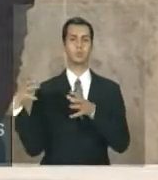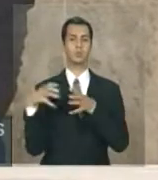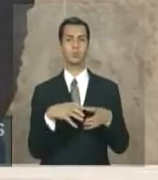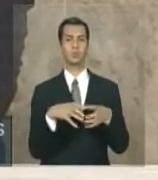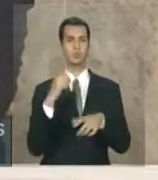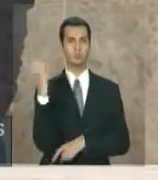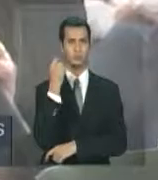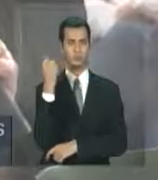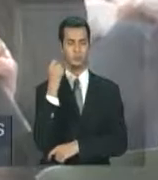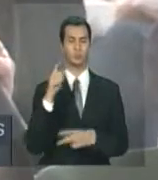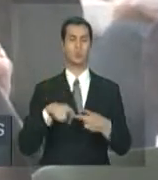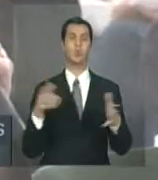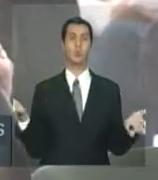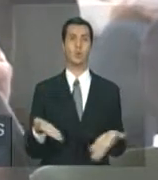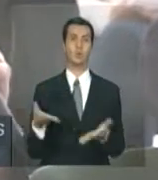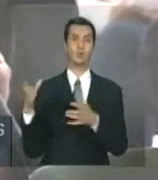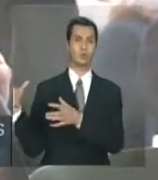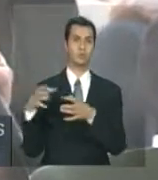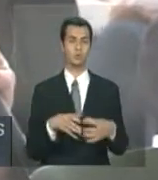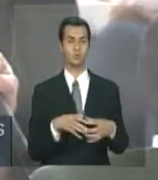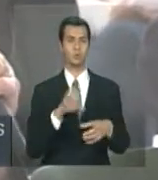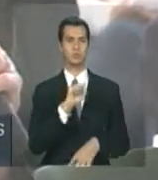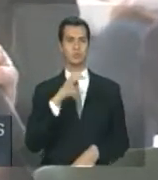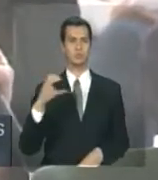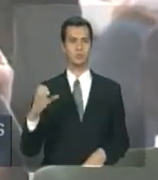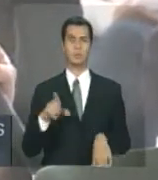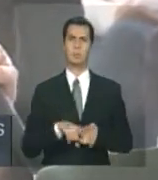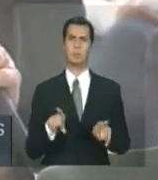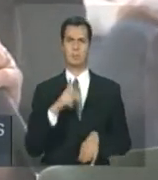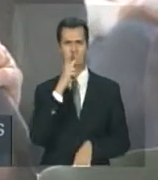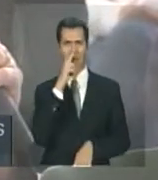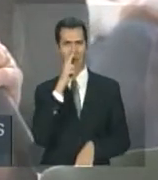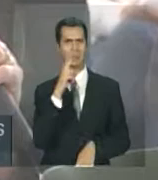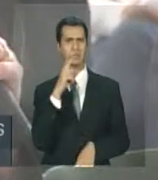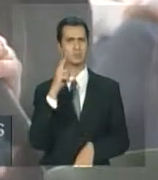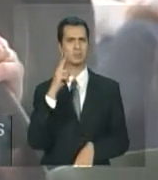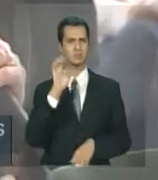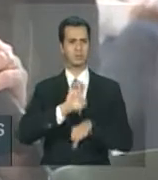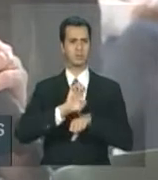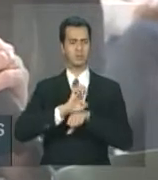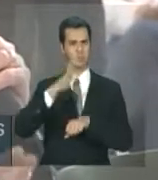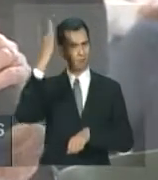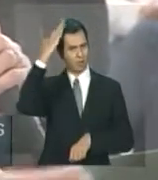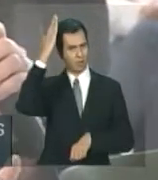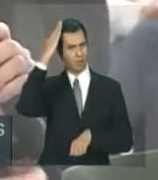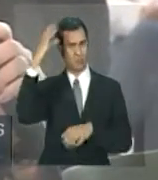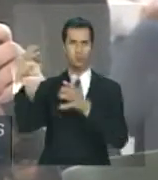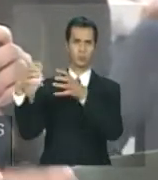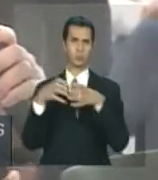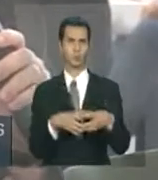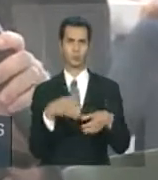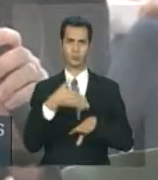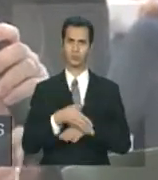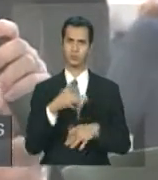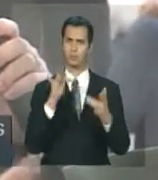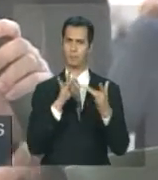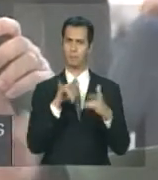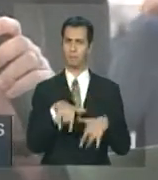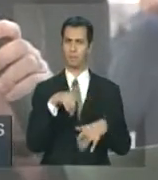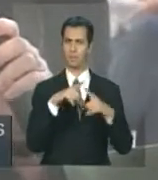Santa Catarina, e ao que me consta, até agora, do Paraná, não veio ninguém aqui a Brasília. Até que ponto é importante esse